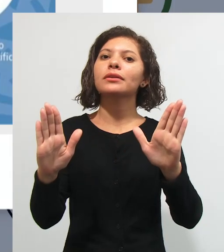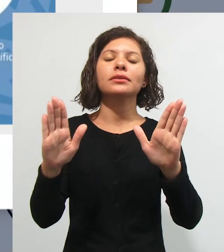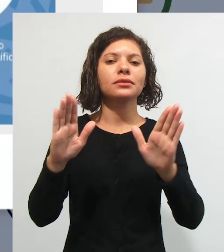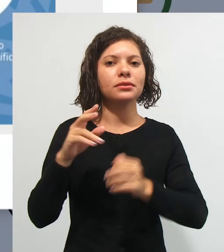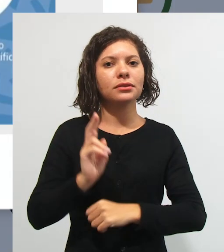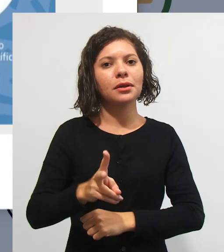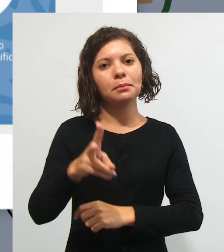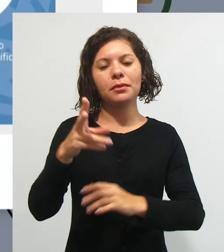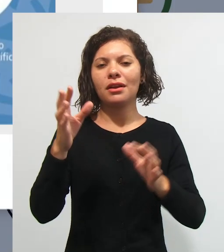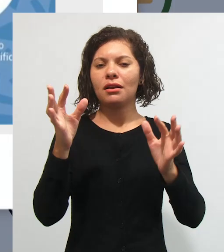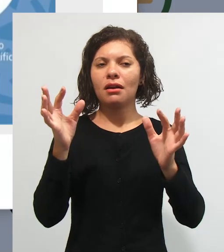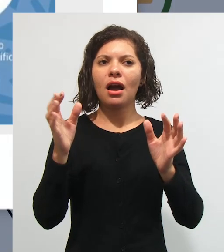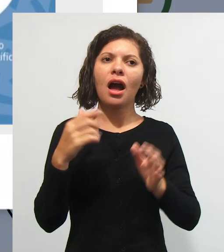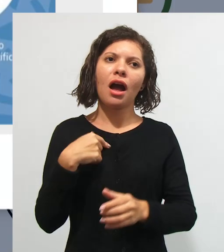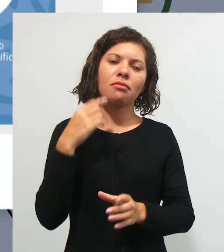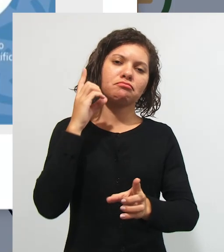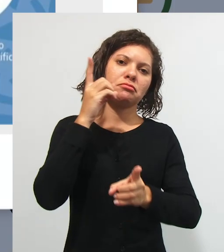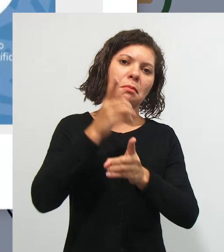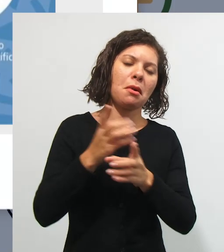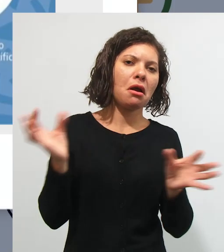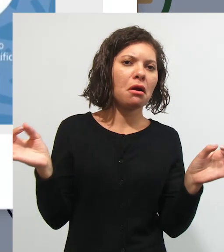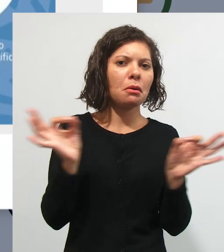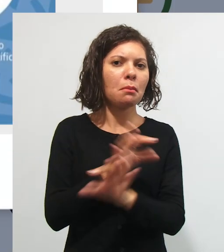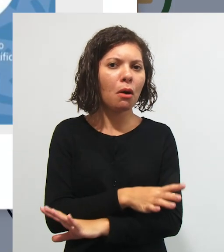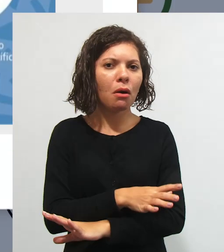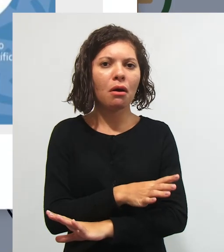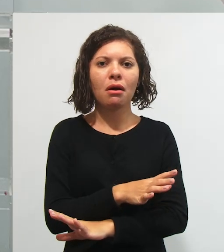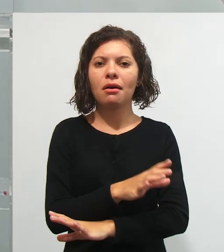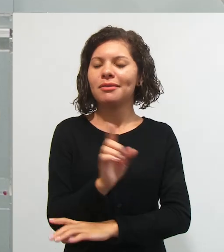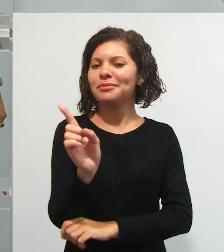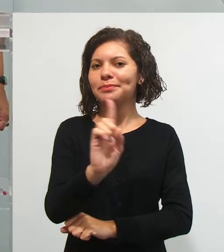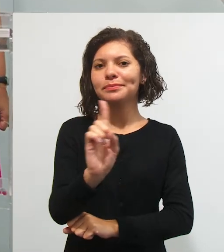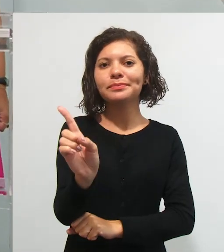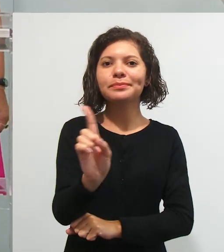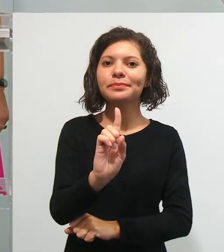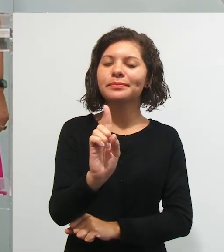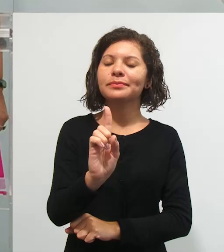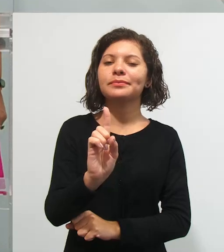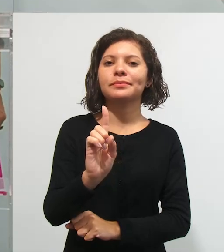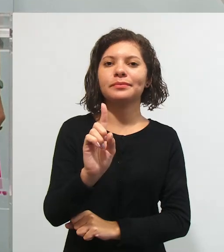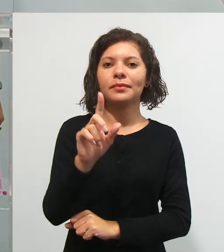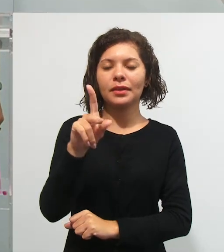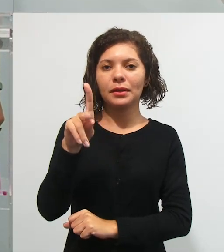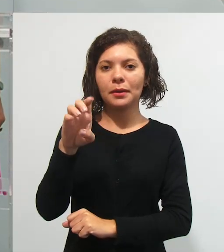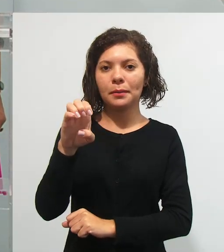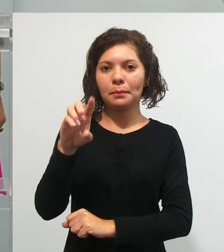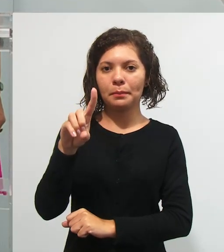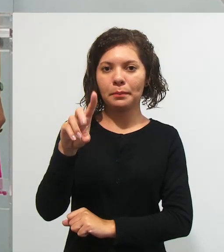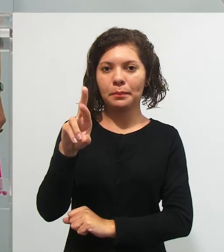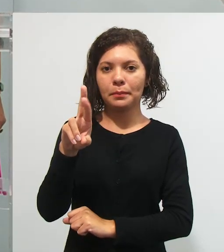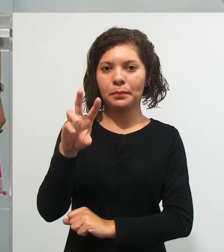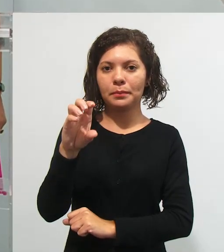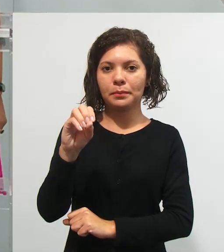acabou. O que o Pedro Demo vai dizer é que esse conhecimento, ele